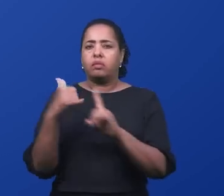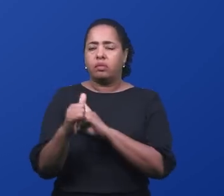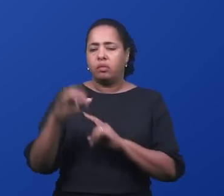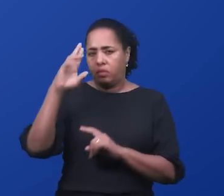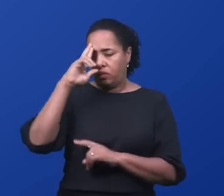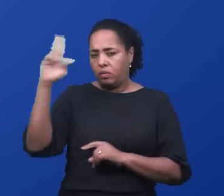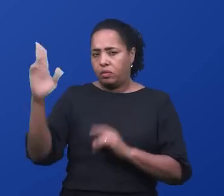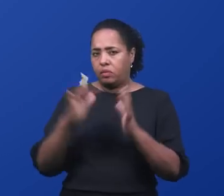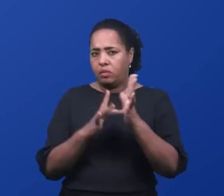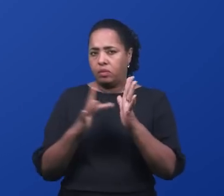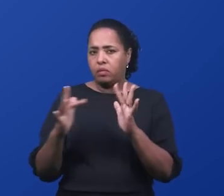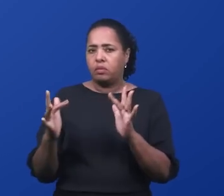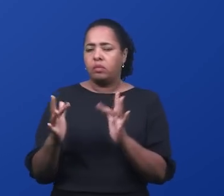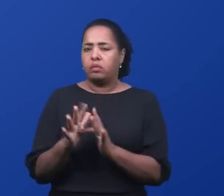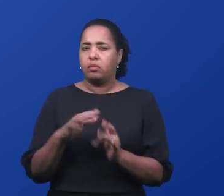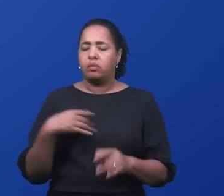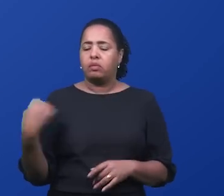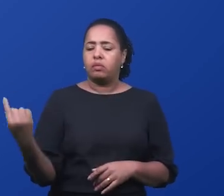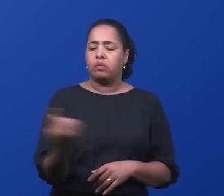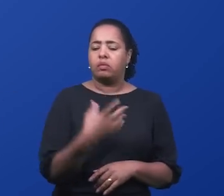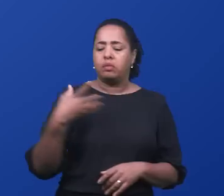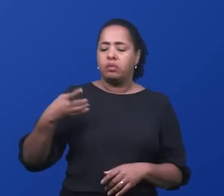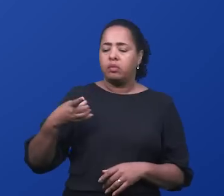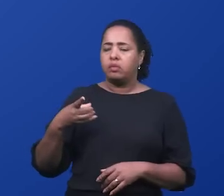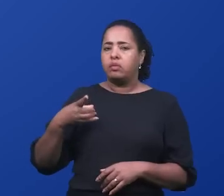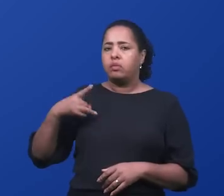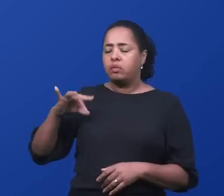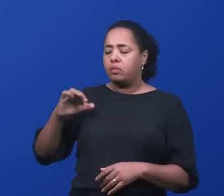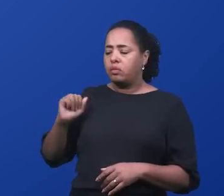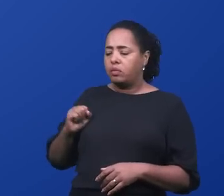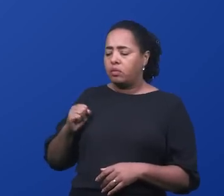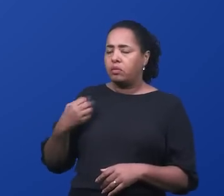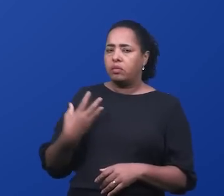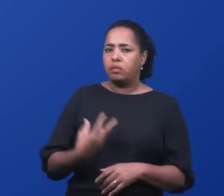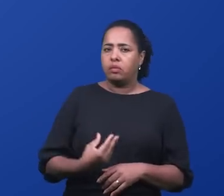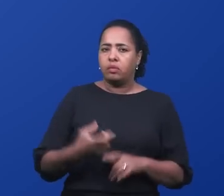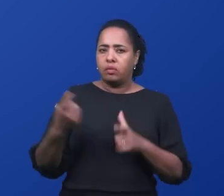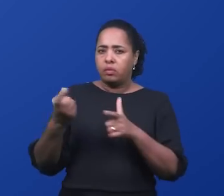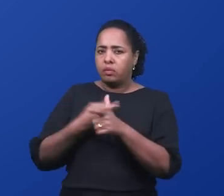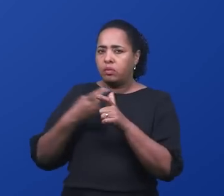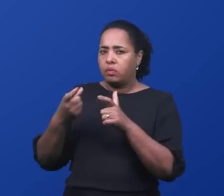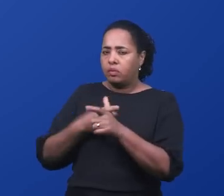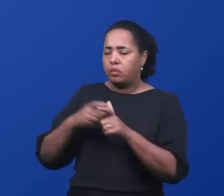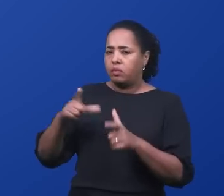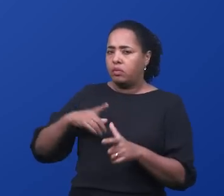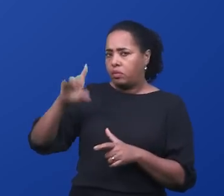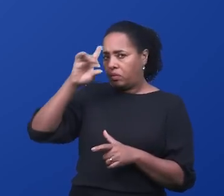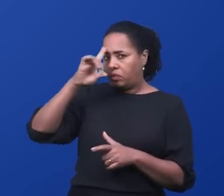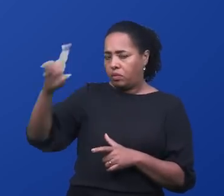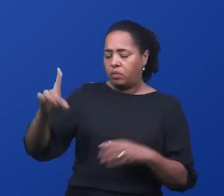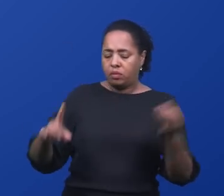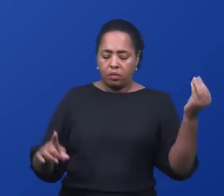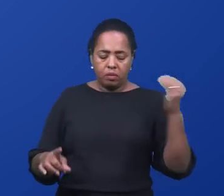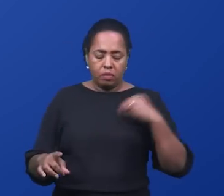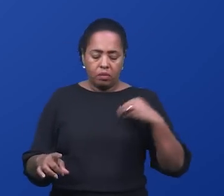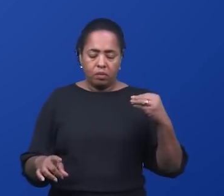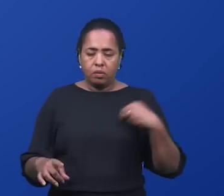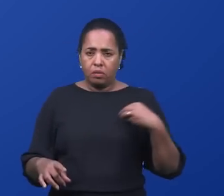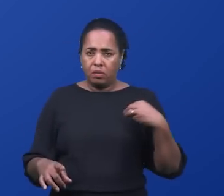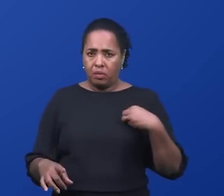o Senhor Jesus, nós um dia tínhamos uma dívida para com Deus, que era o nosso